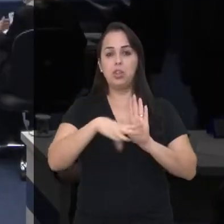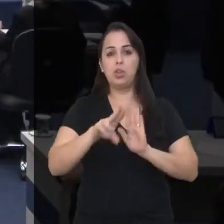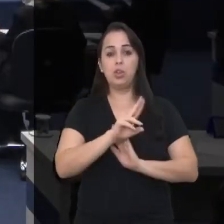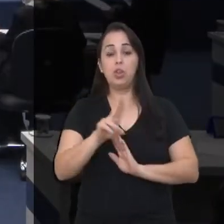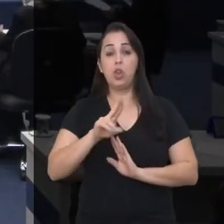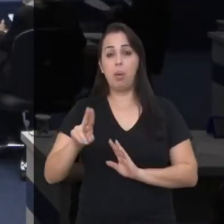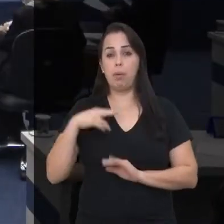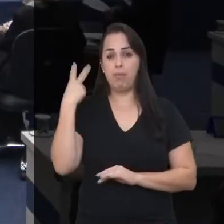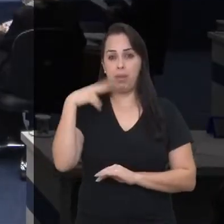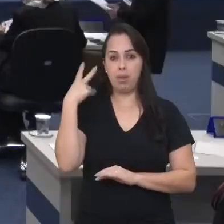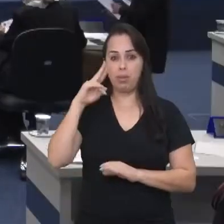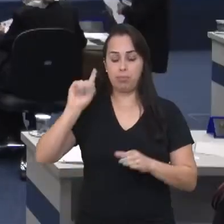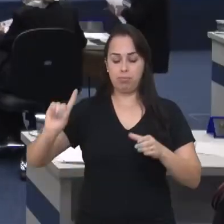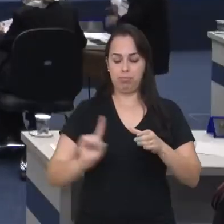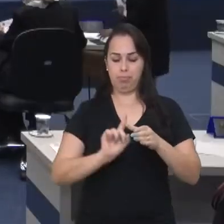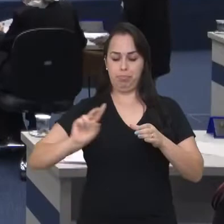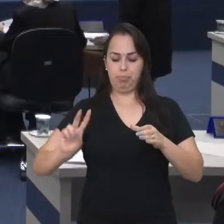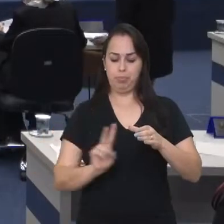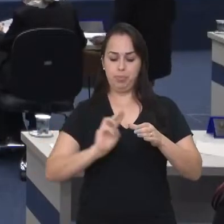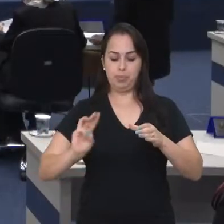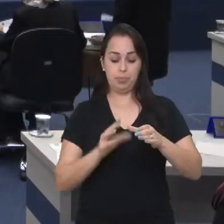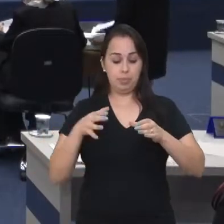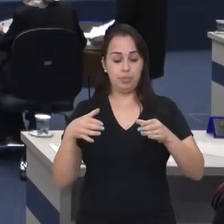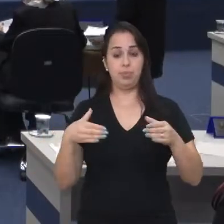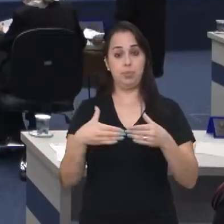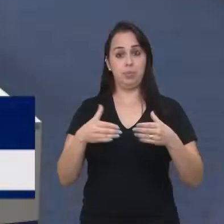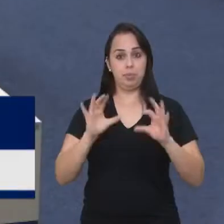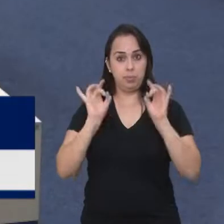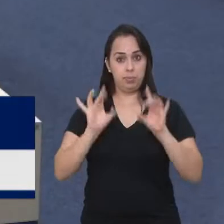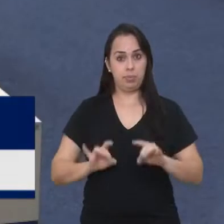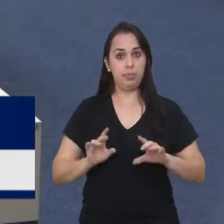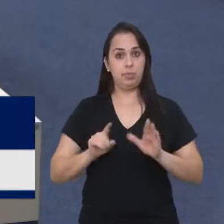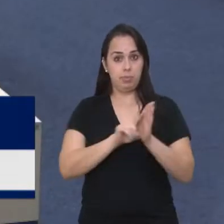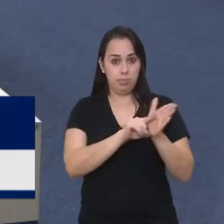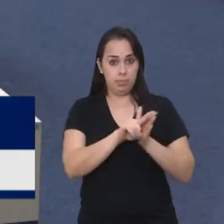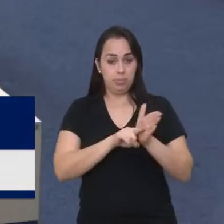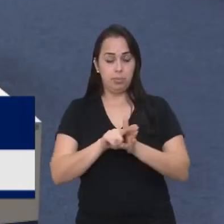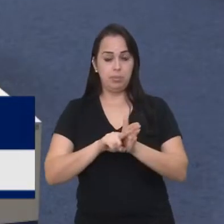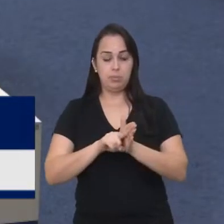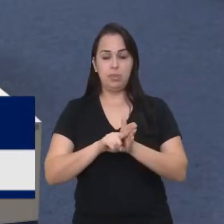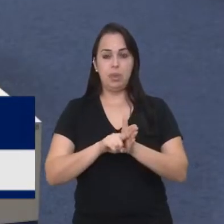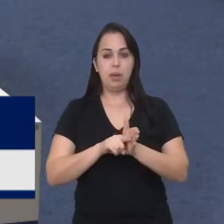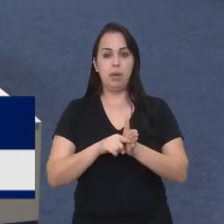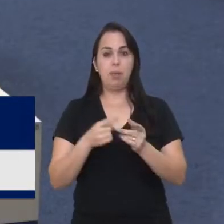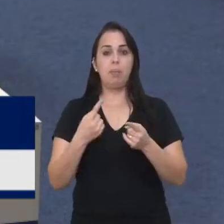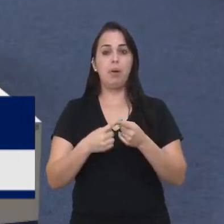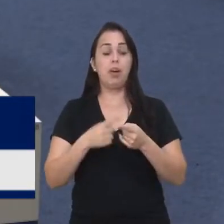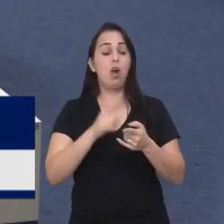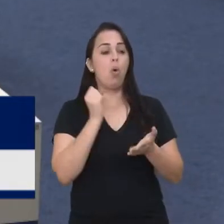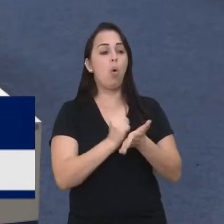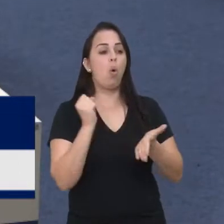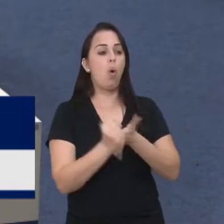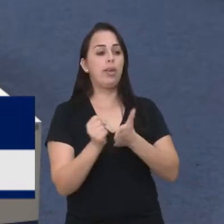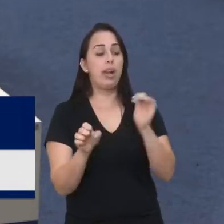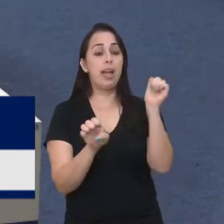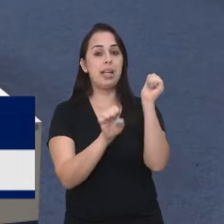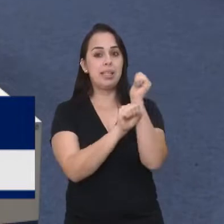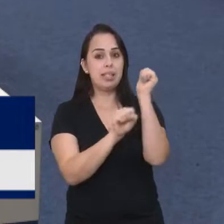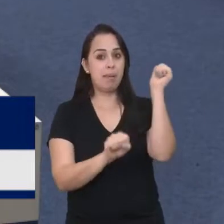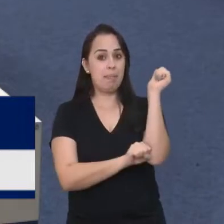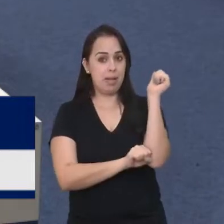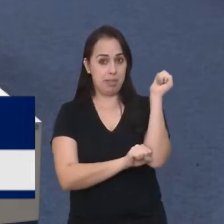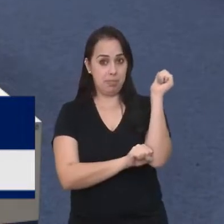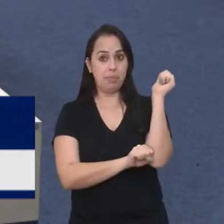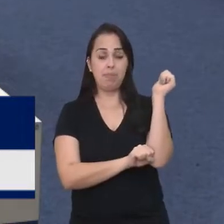nomes dos vereadores que irão compor a comissão especial de inquérito para apurar o suposto descumprimento do contrato firmado entre a Sabesp e